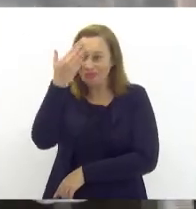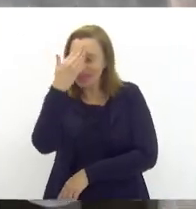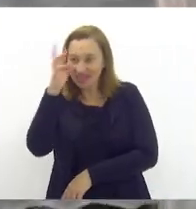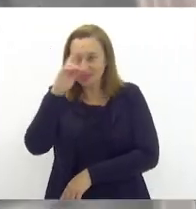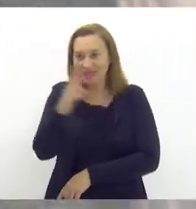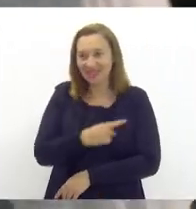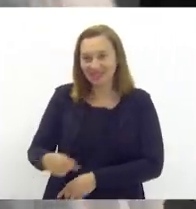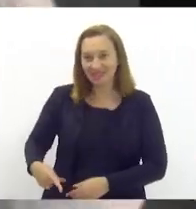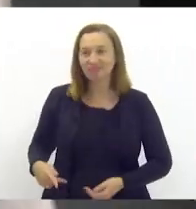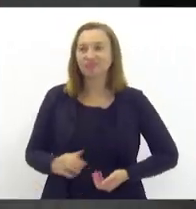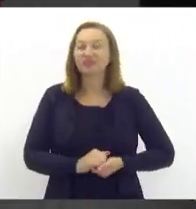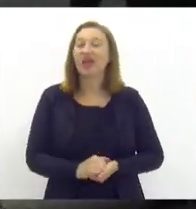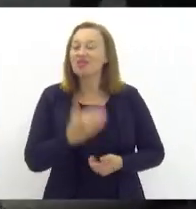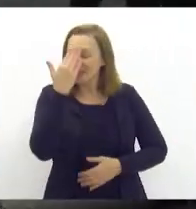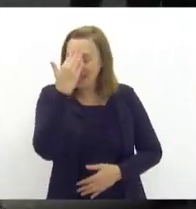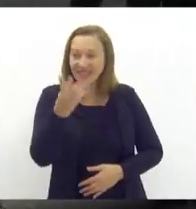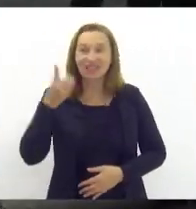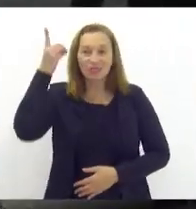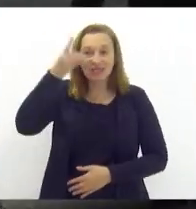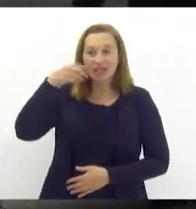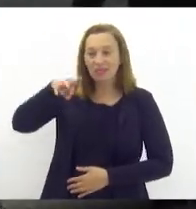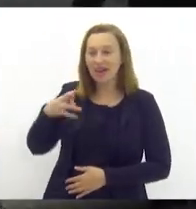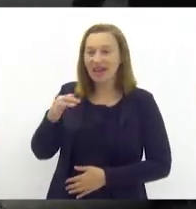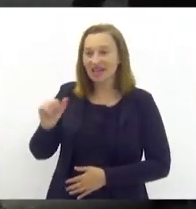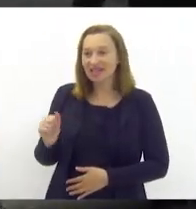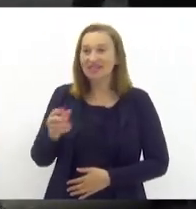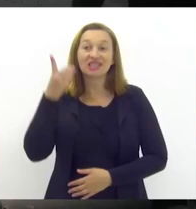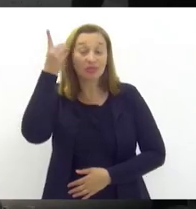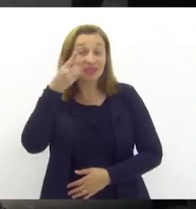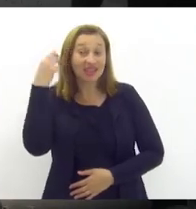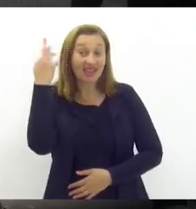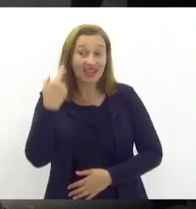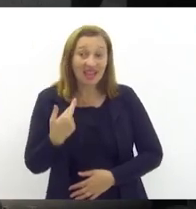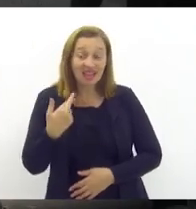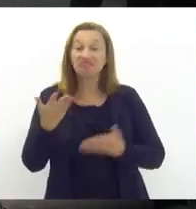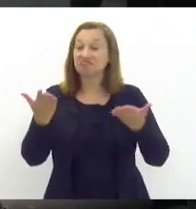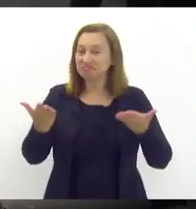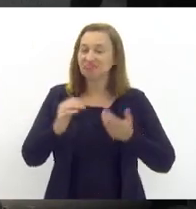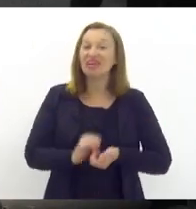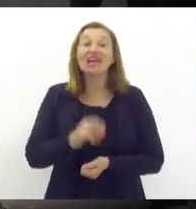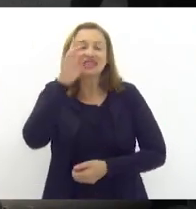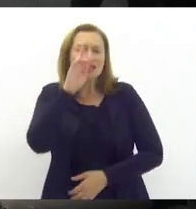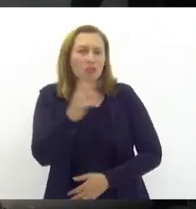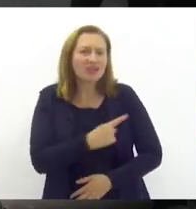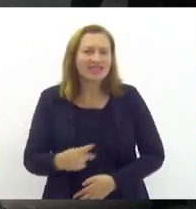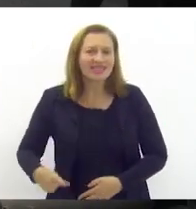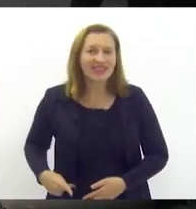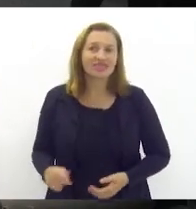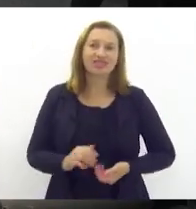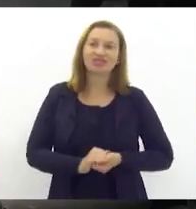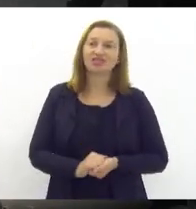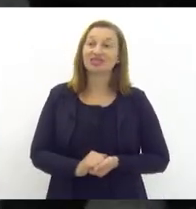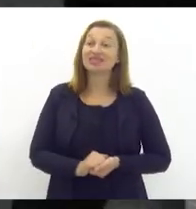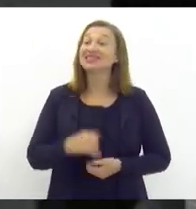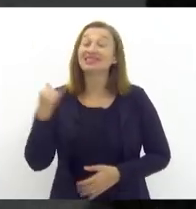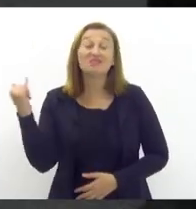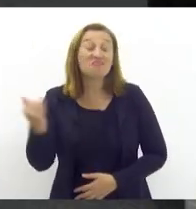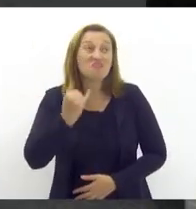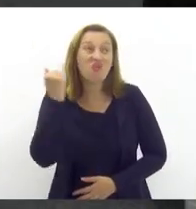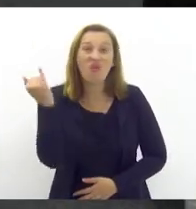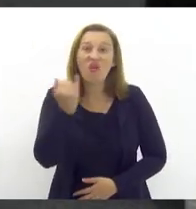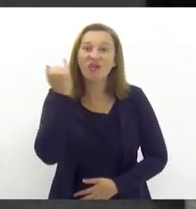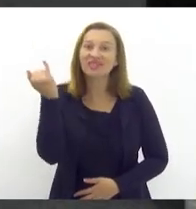presidente. Obrigado, deputada Marina. Deputada Renata, por favor. Senhor presidente, muito